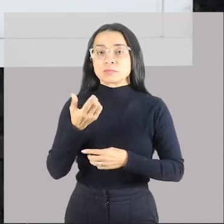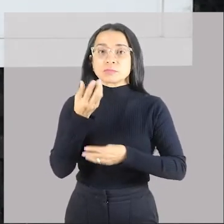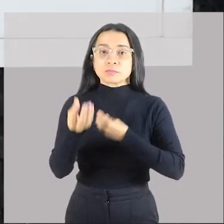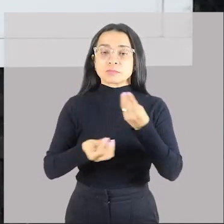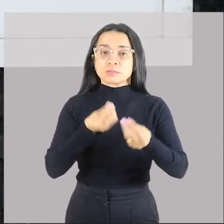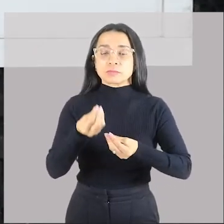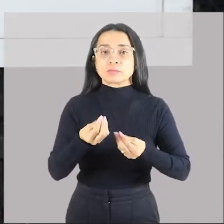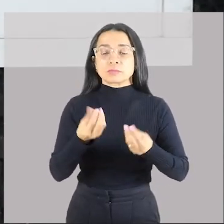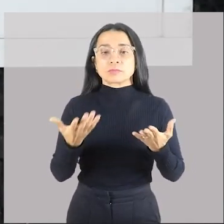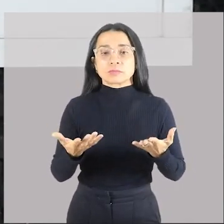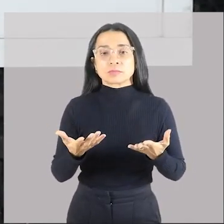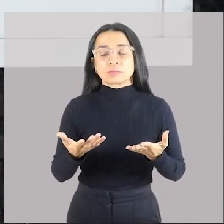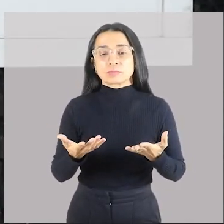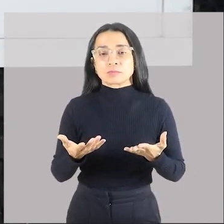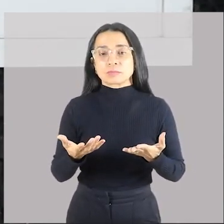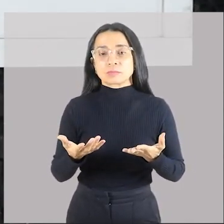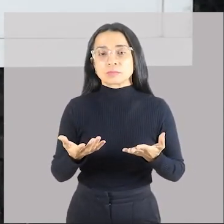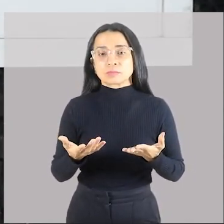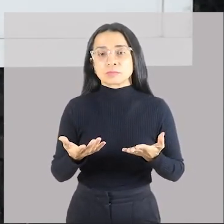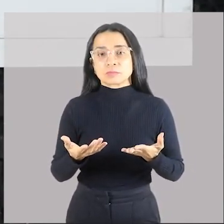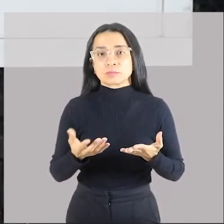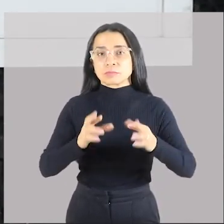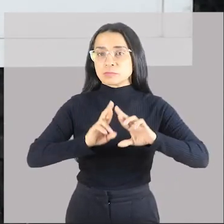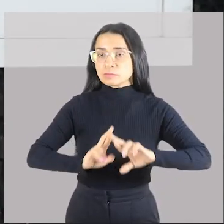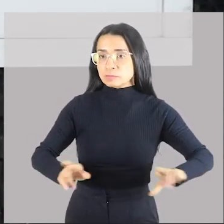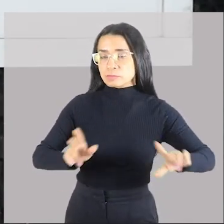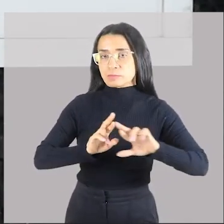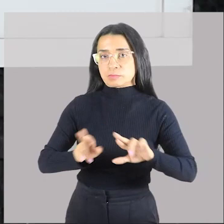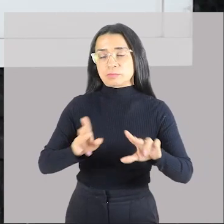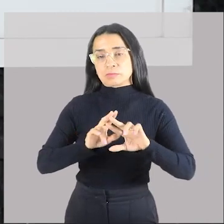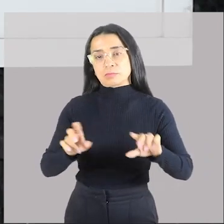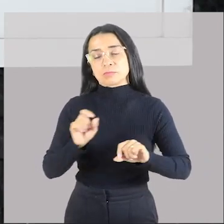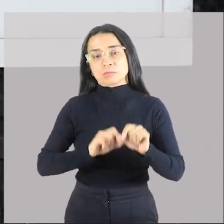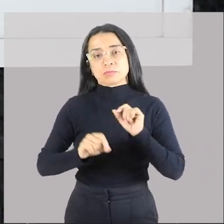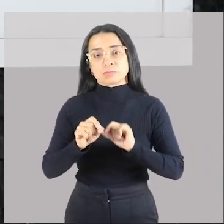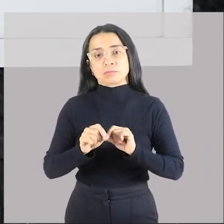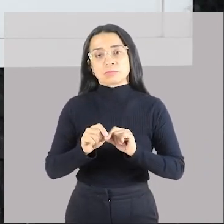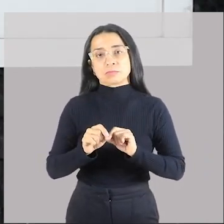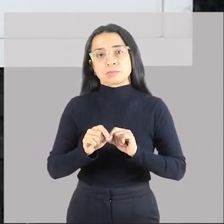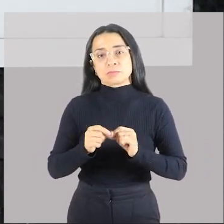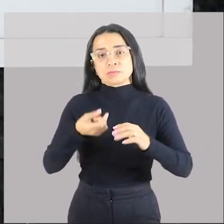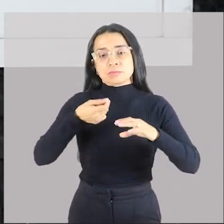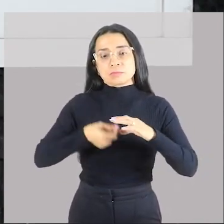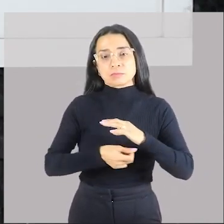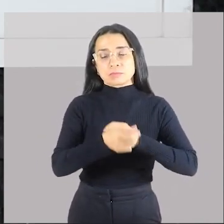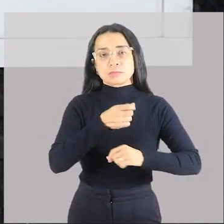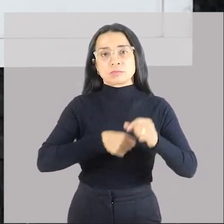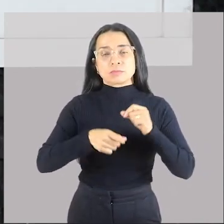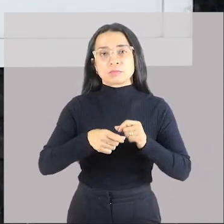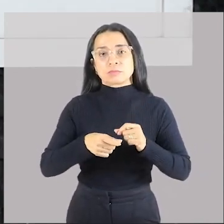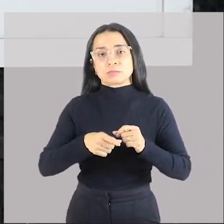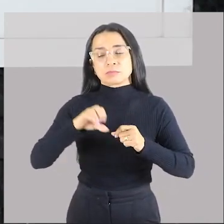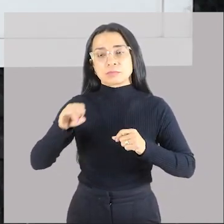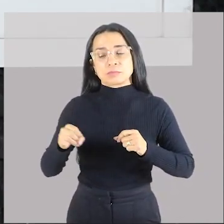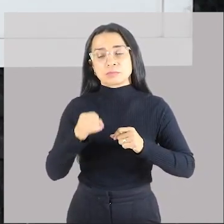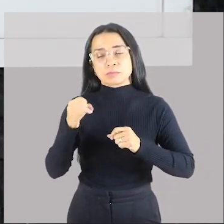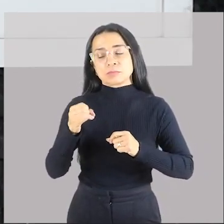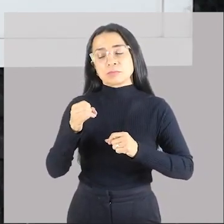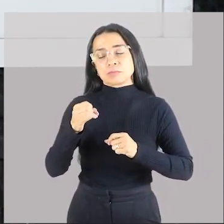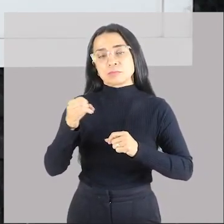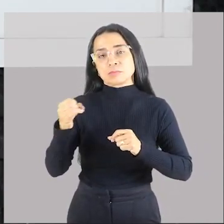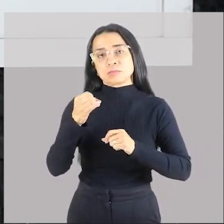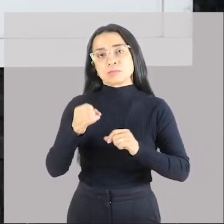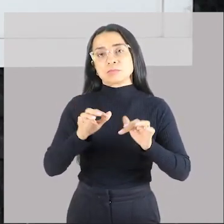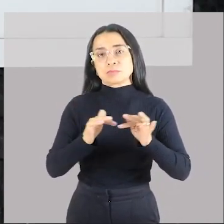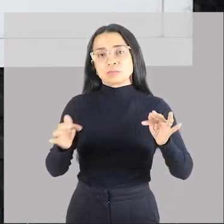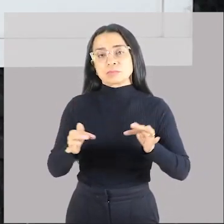gente falar sem tentar diferenciar uma capitalização de juros simples e juro composto,